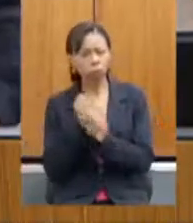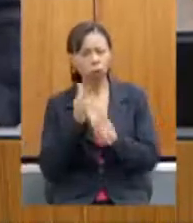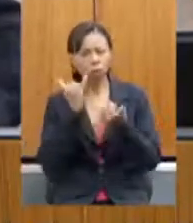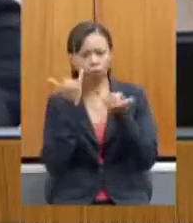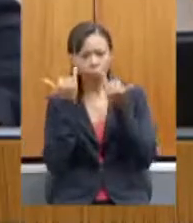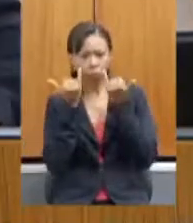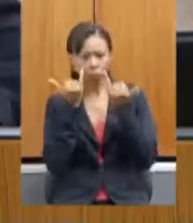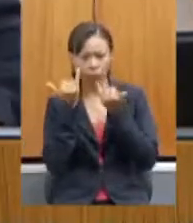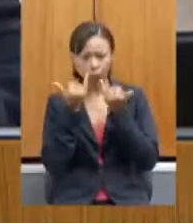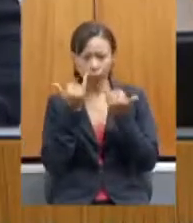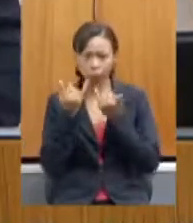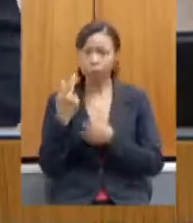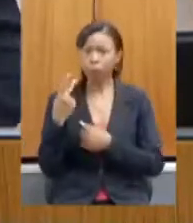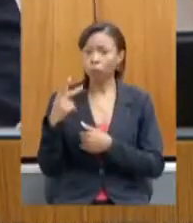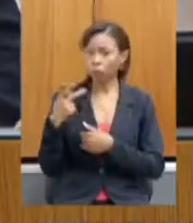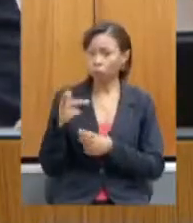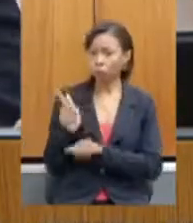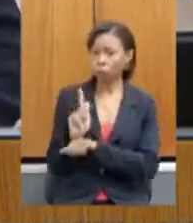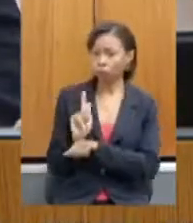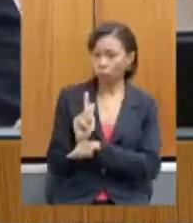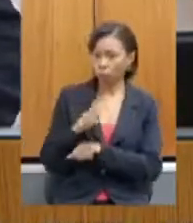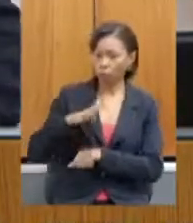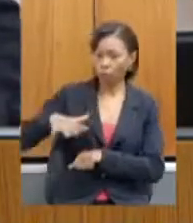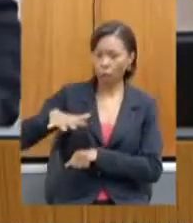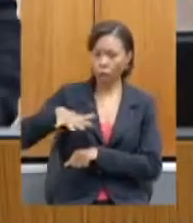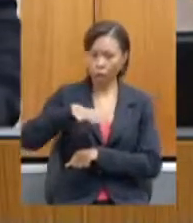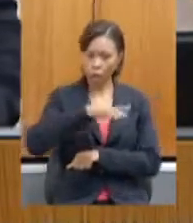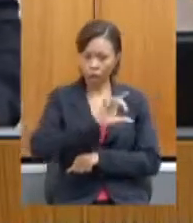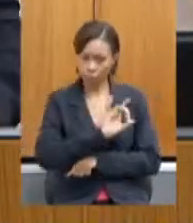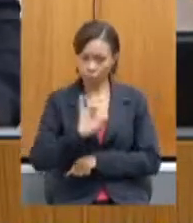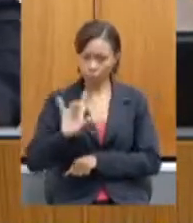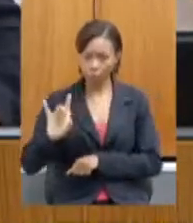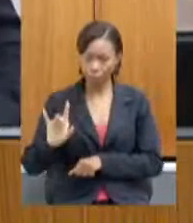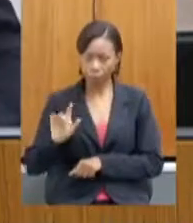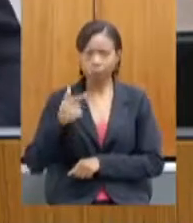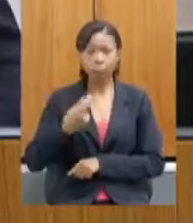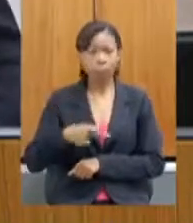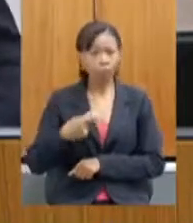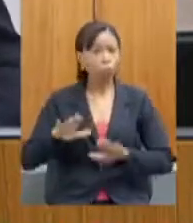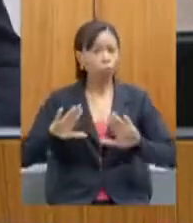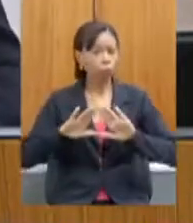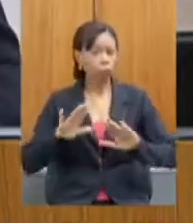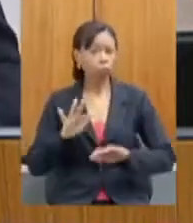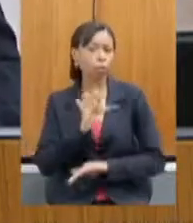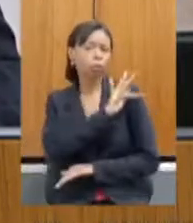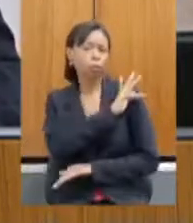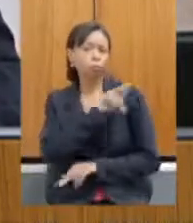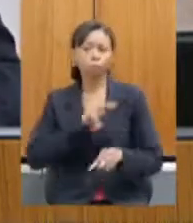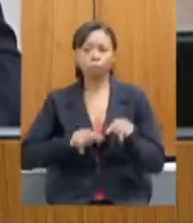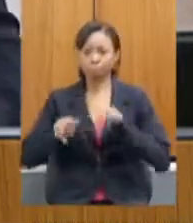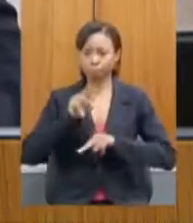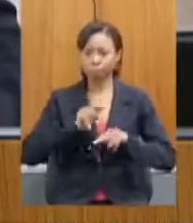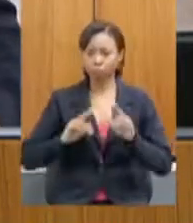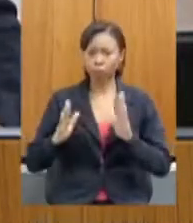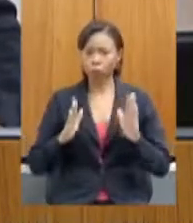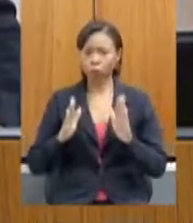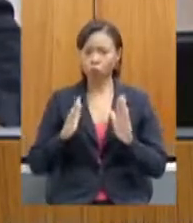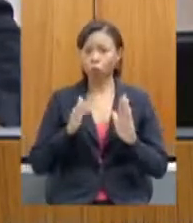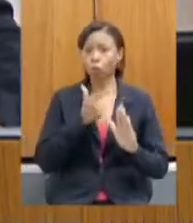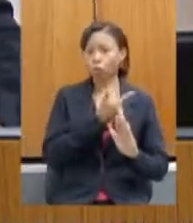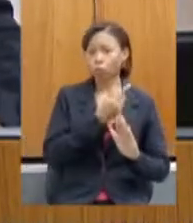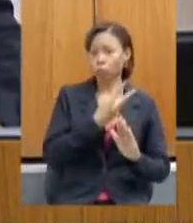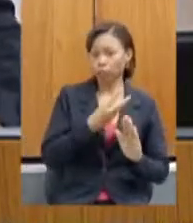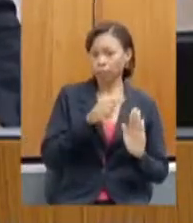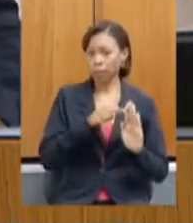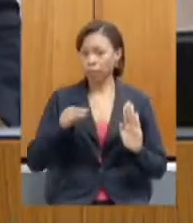suas respectivas áreas. Nesta edição do Assembleia Fiscaliza, realizada entre os dias 23 e 30